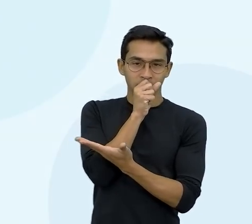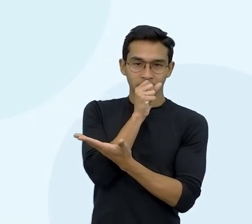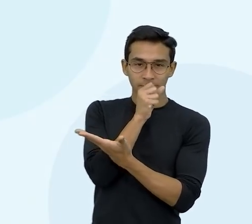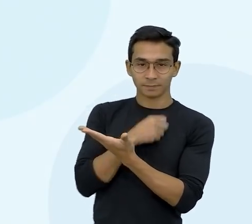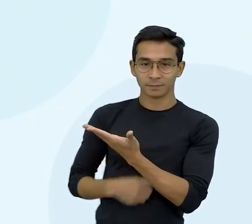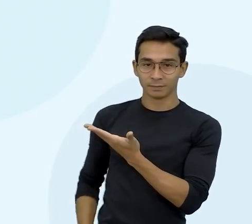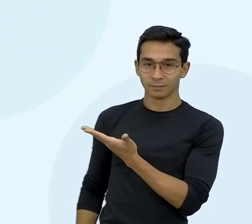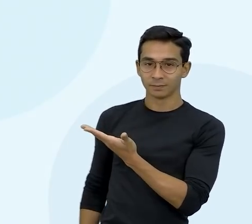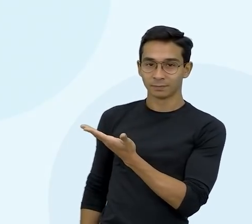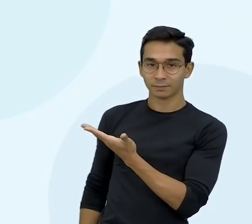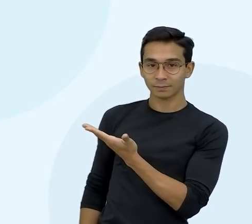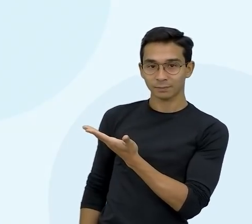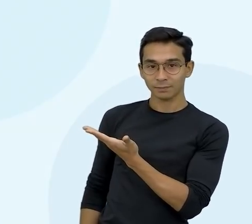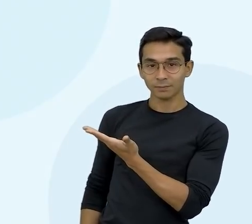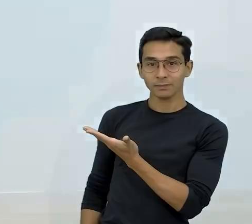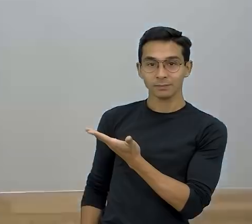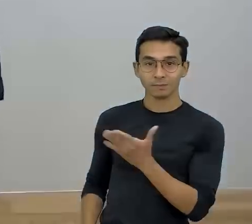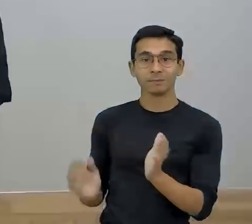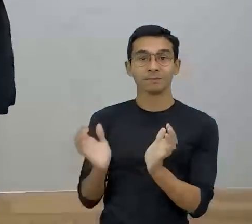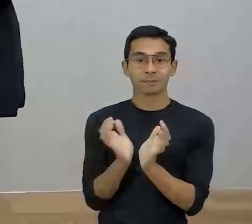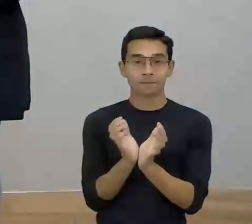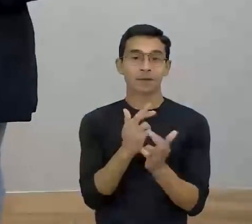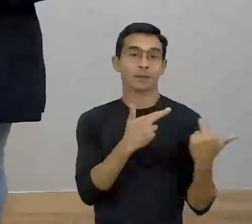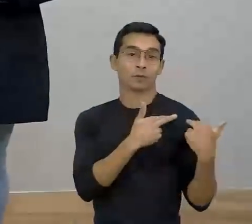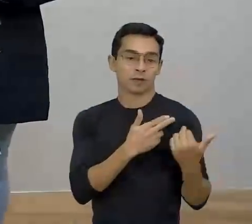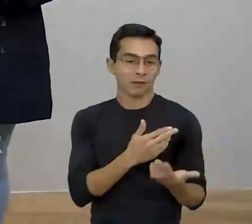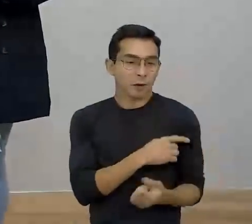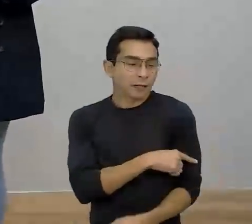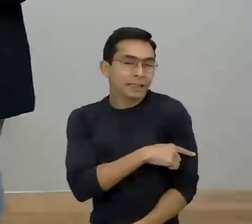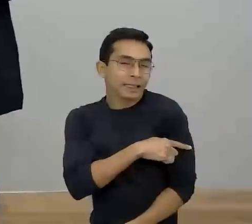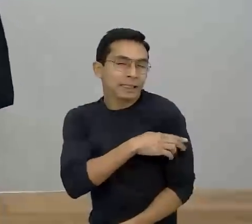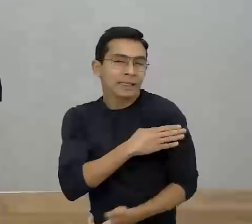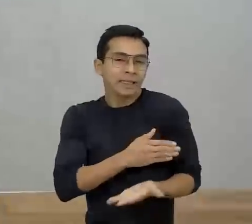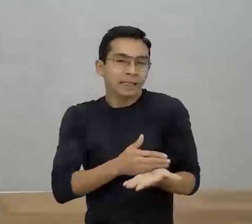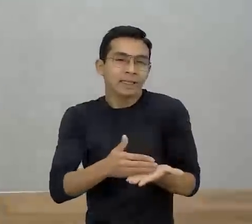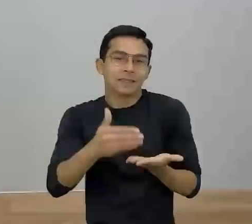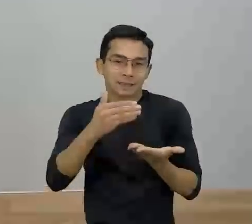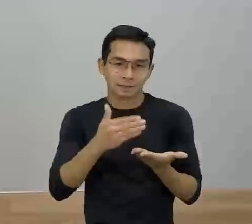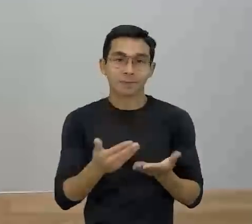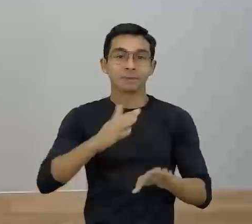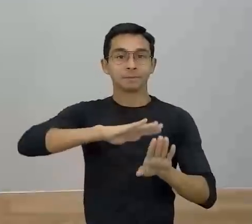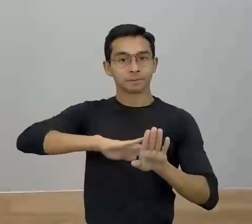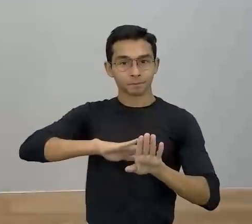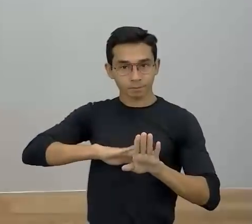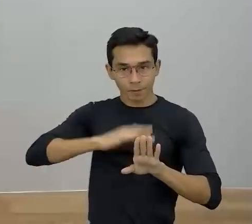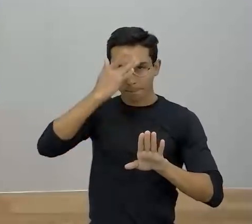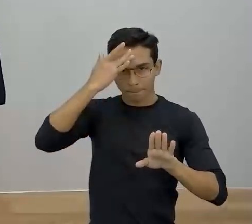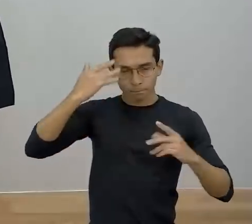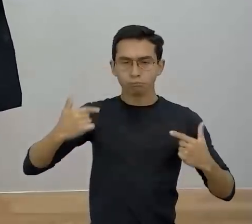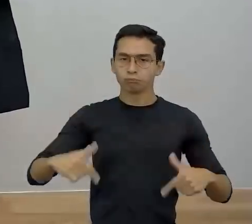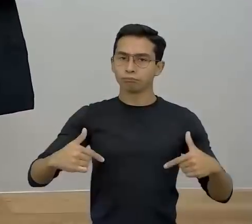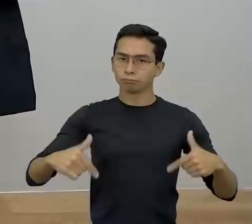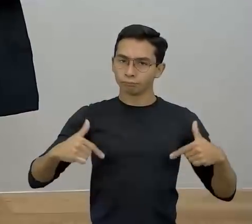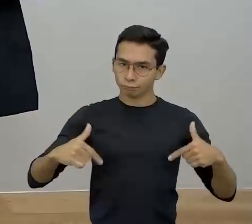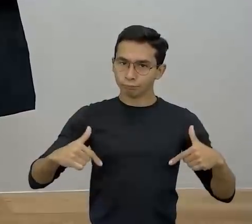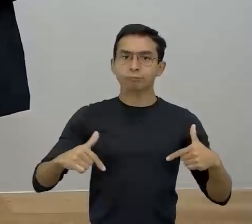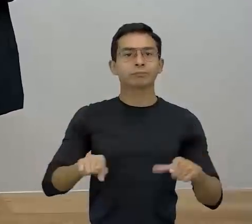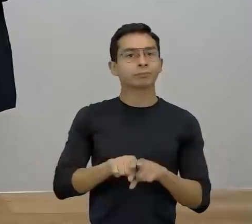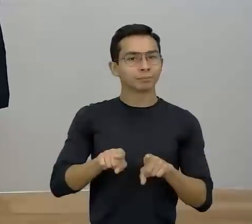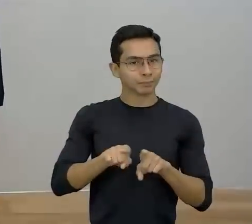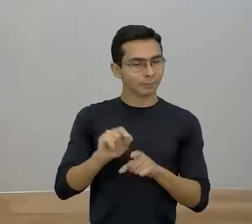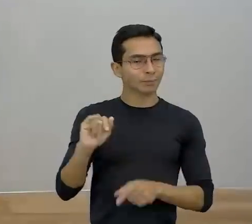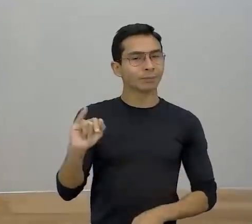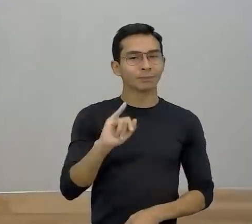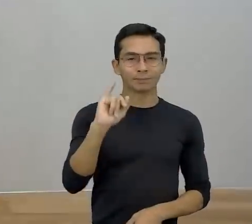de Lima. Estamos aqui, nós, anos iniciais, mas tem muita gente de bastidor também, que sem eles as coisas não acontecem por